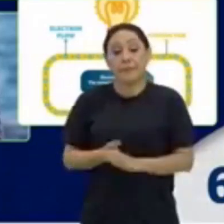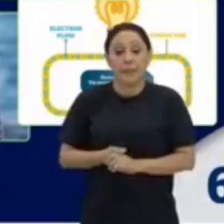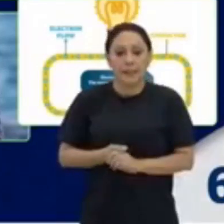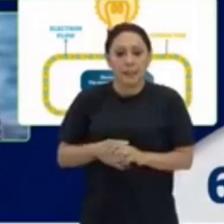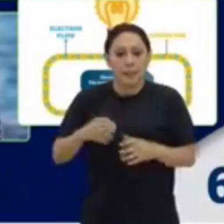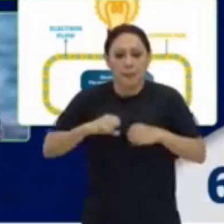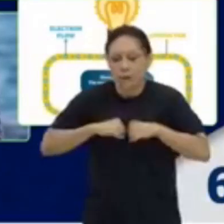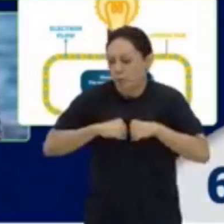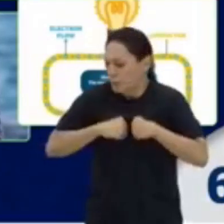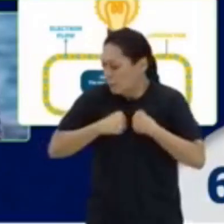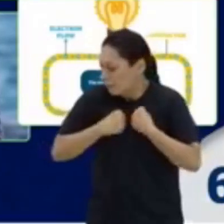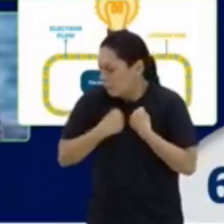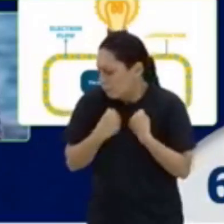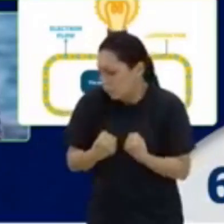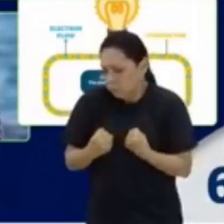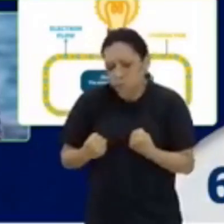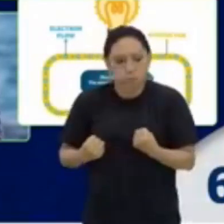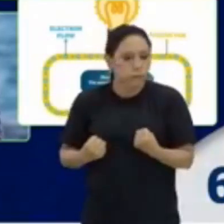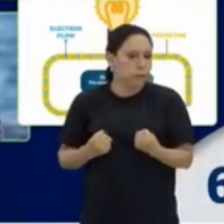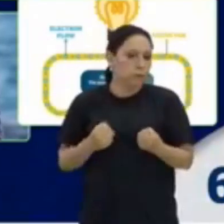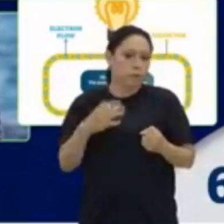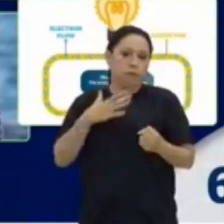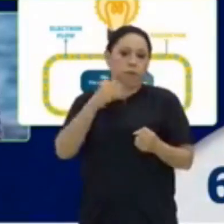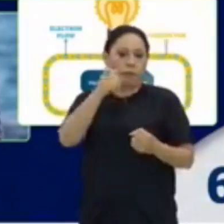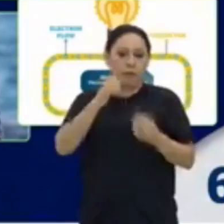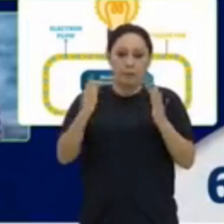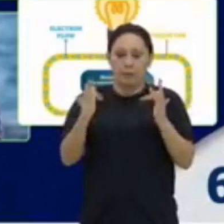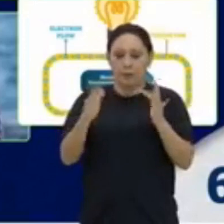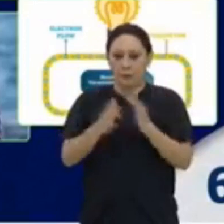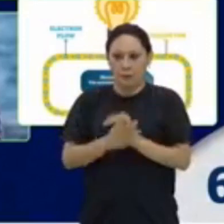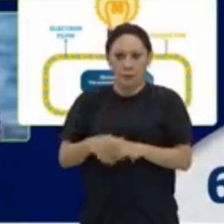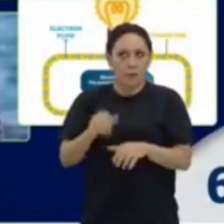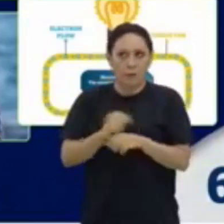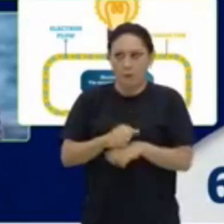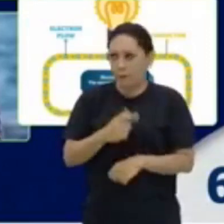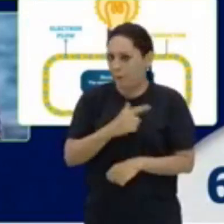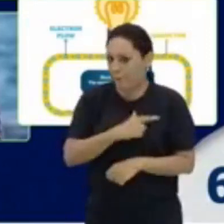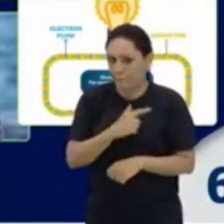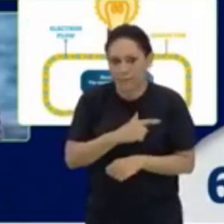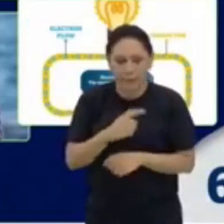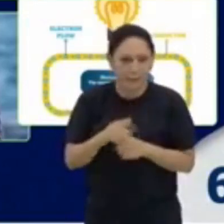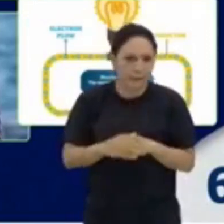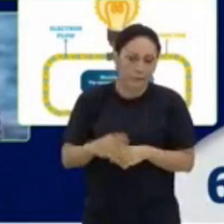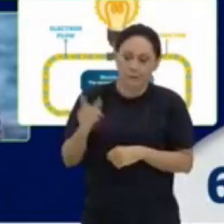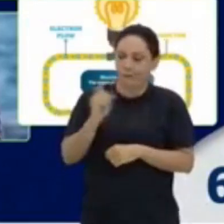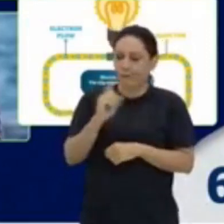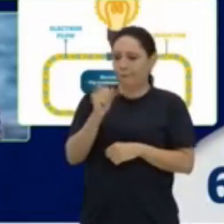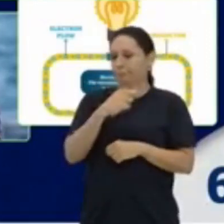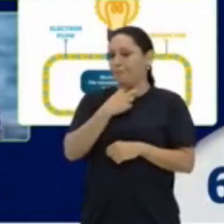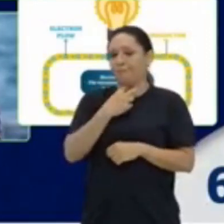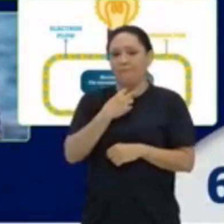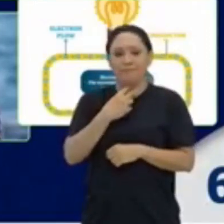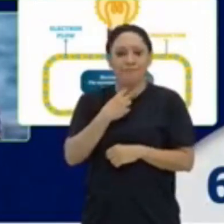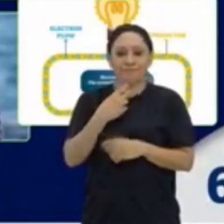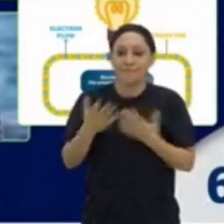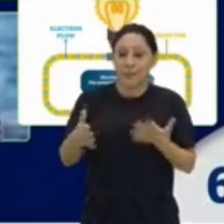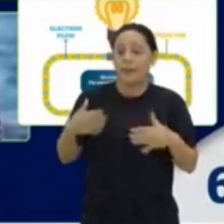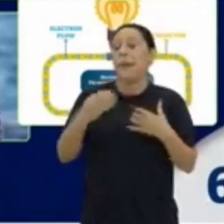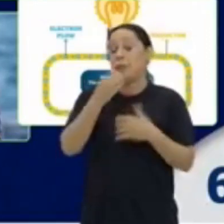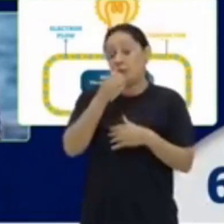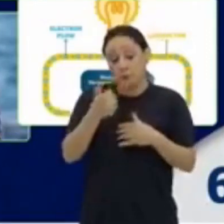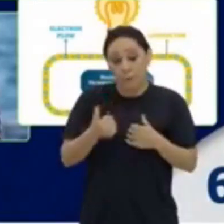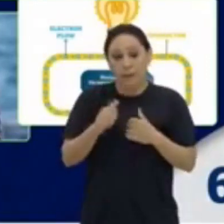ódio enorme da minha namorada. Rapaz, para com isso. Isso faz mal pro coração. Que papo de ódio enorme, mas tudo